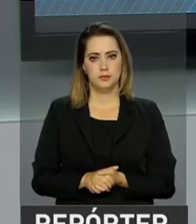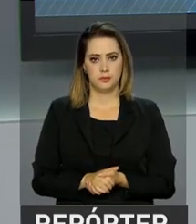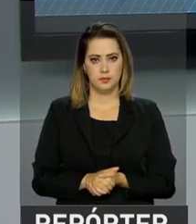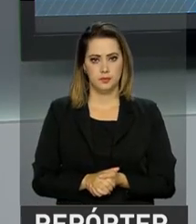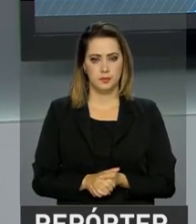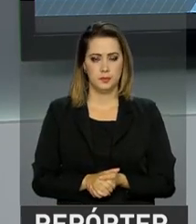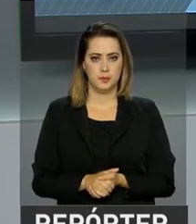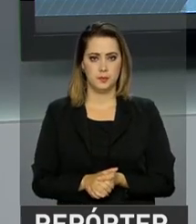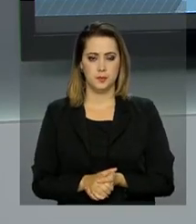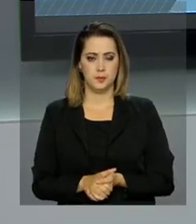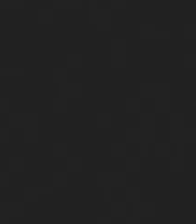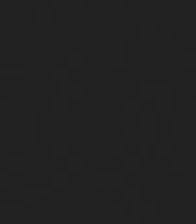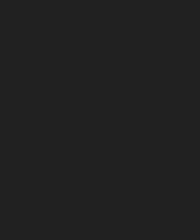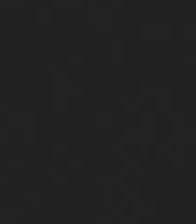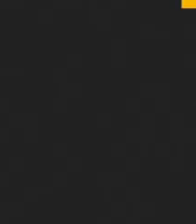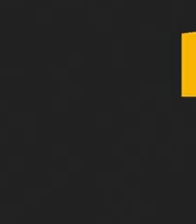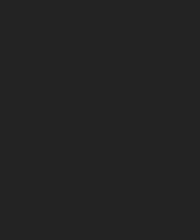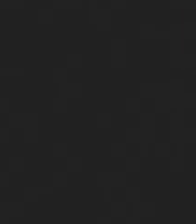federal